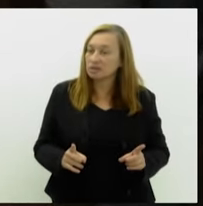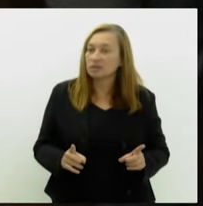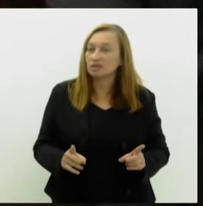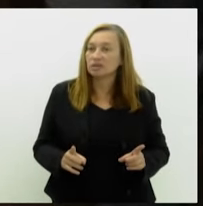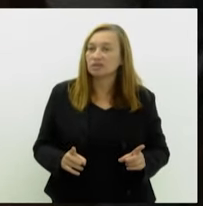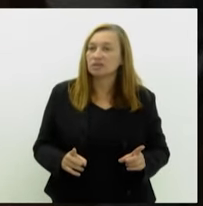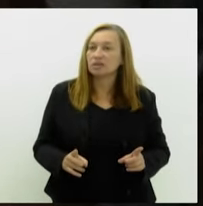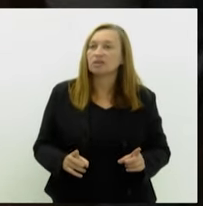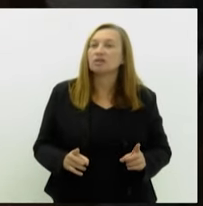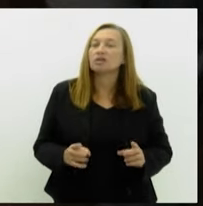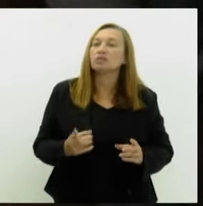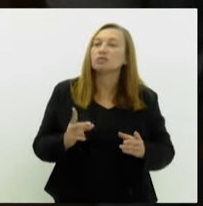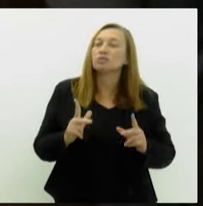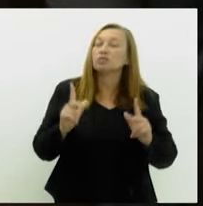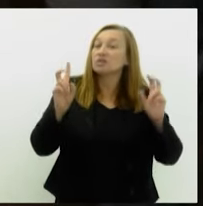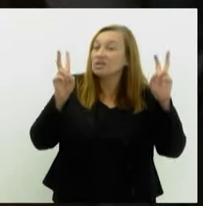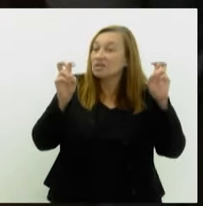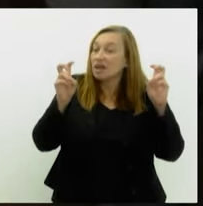se tratando do mesmo tema